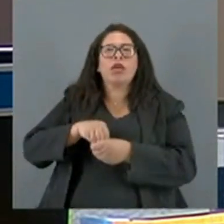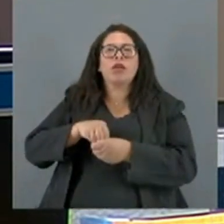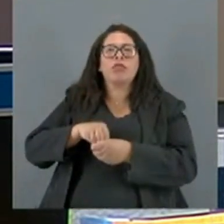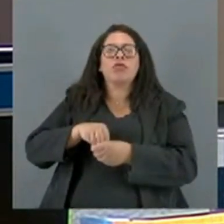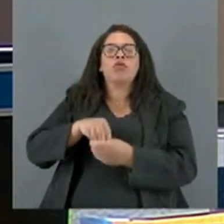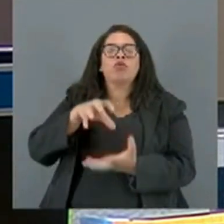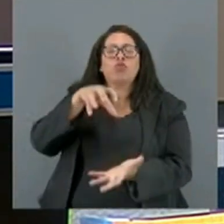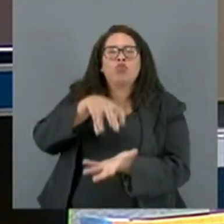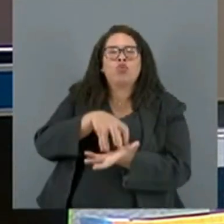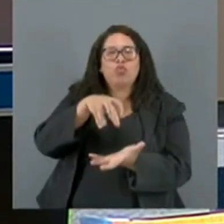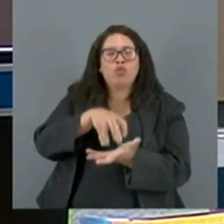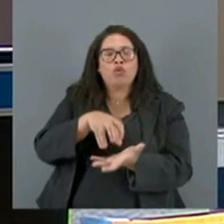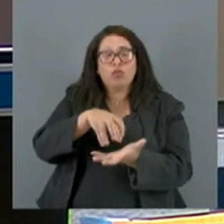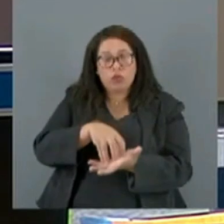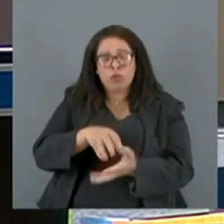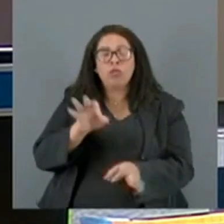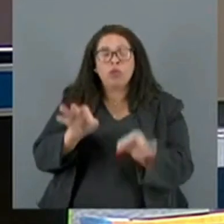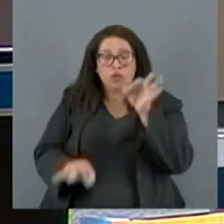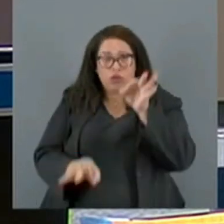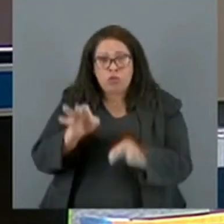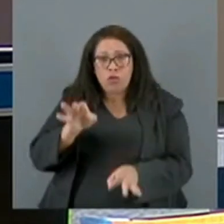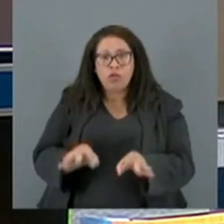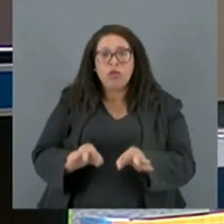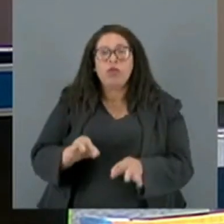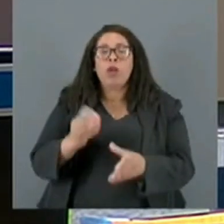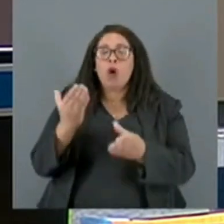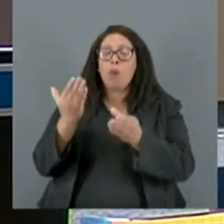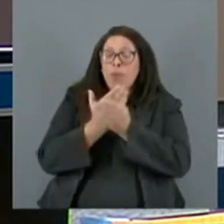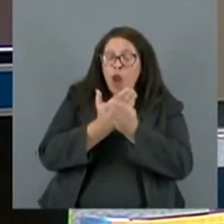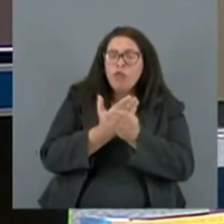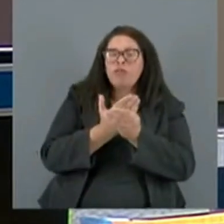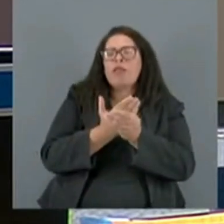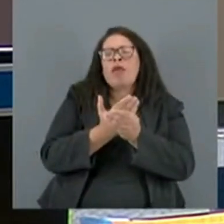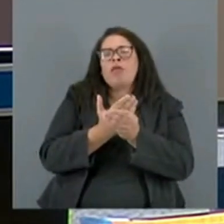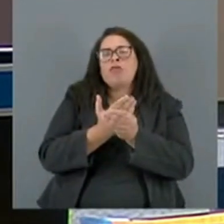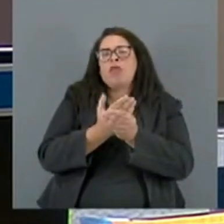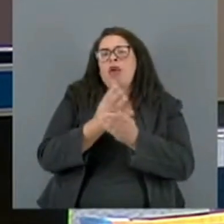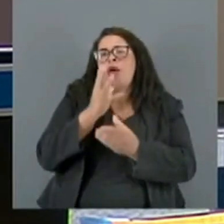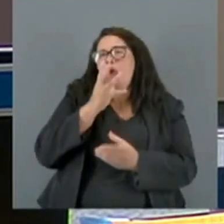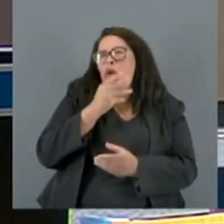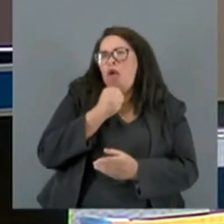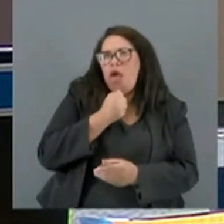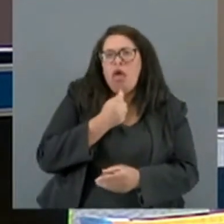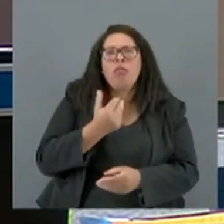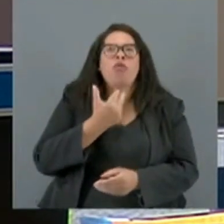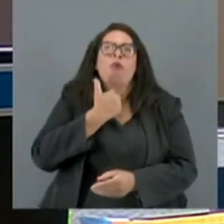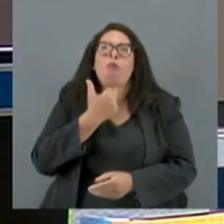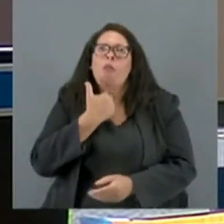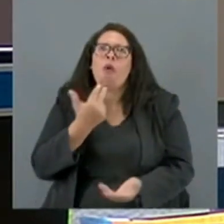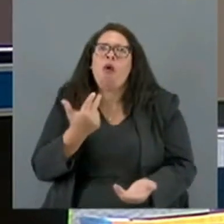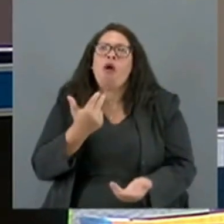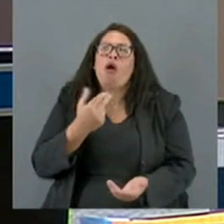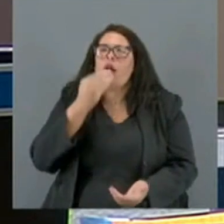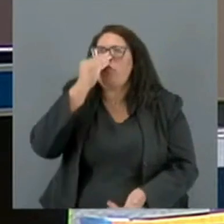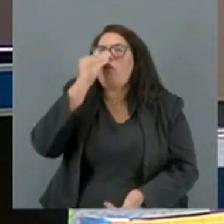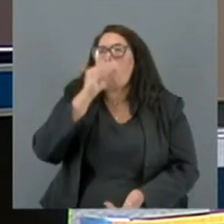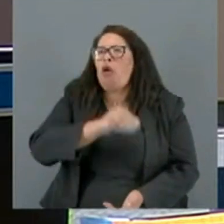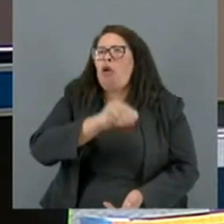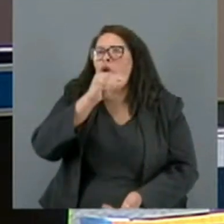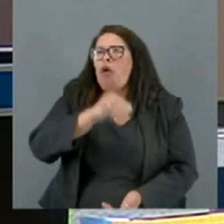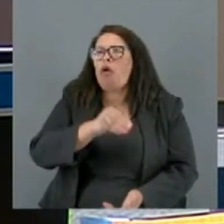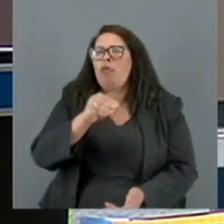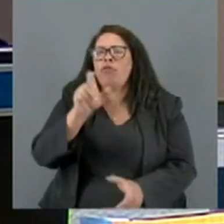Enfim, o volumoso acervo processual não pode servir de desculpa para se ignorar